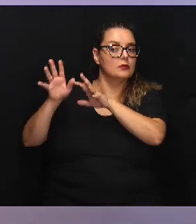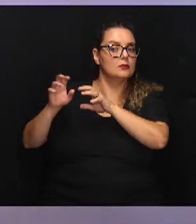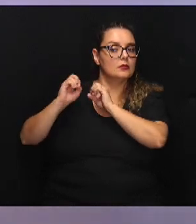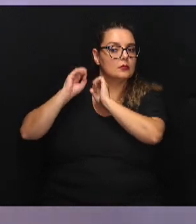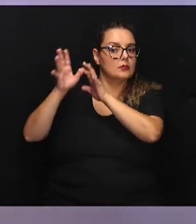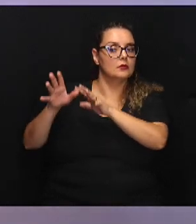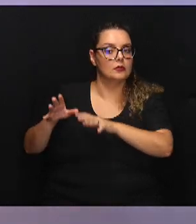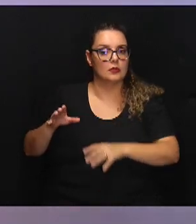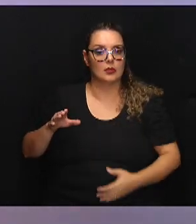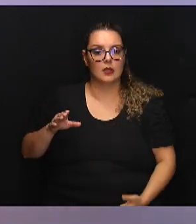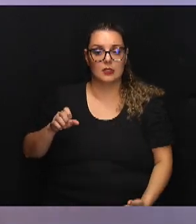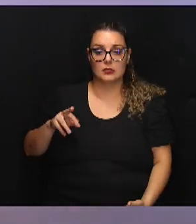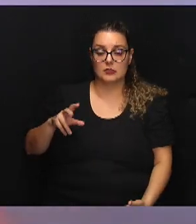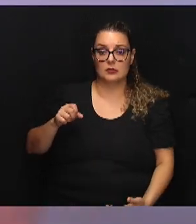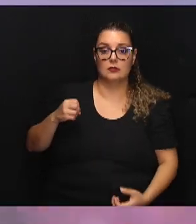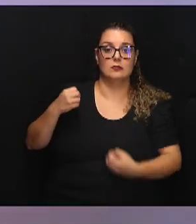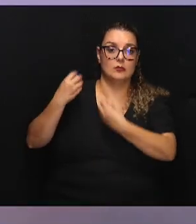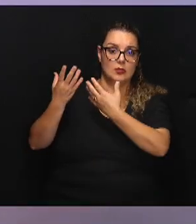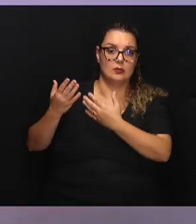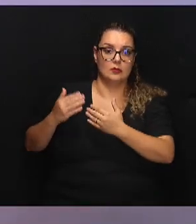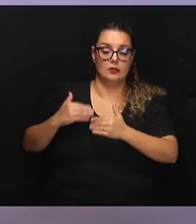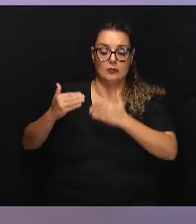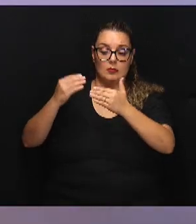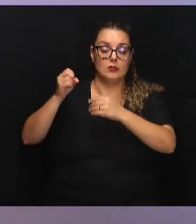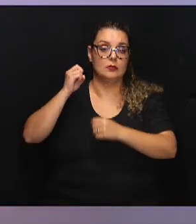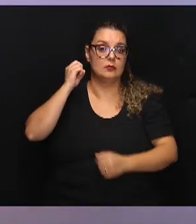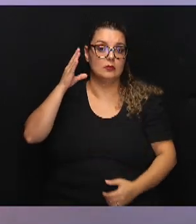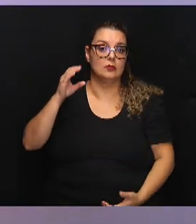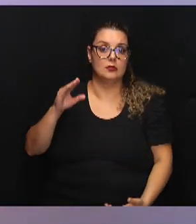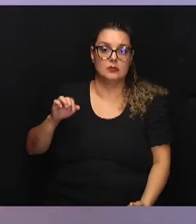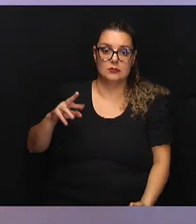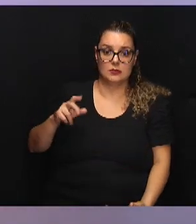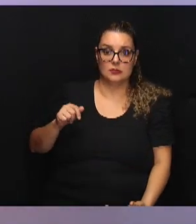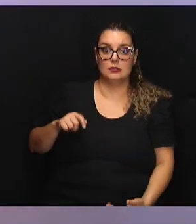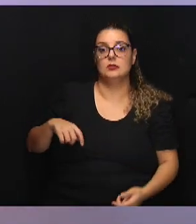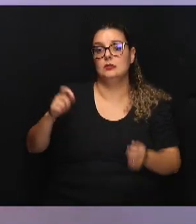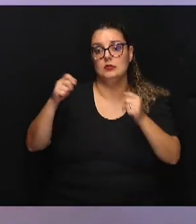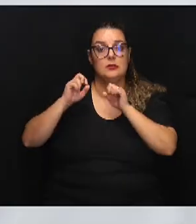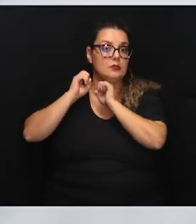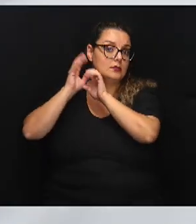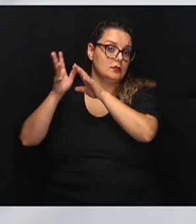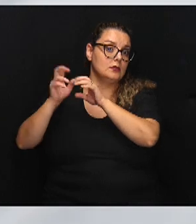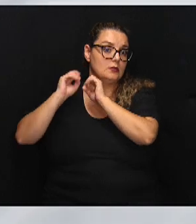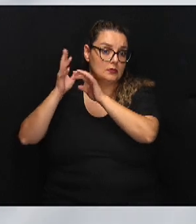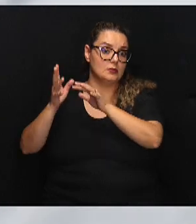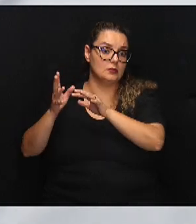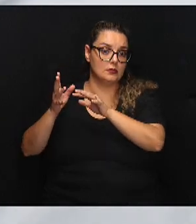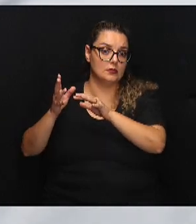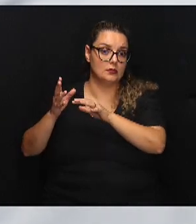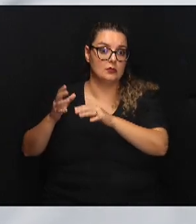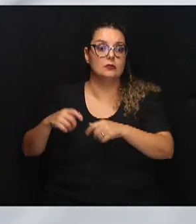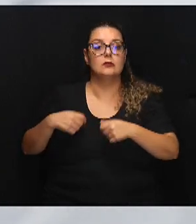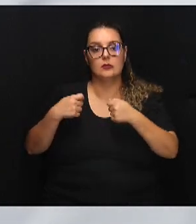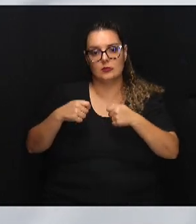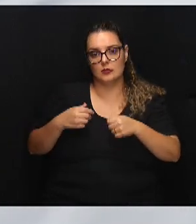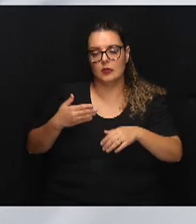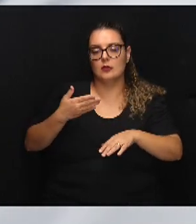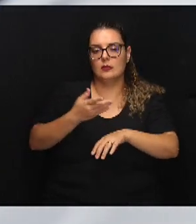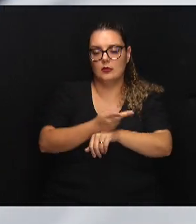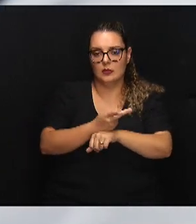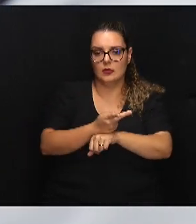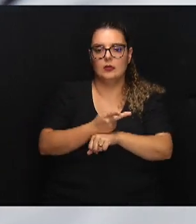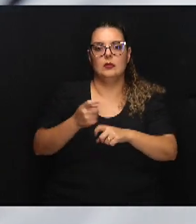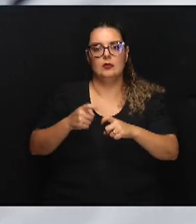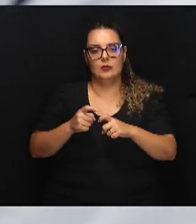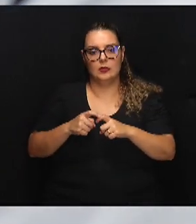cera. Quando o paciente produz muito mais cera do que ele é capaz de expulsar, de qualquer maneira ele vai precisar buscar o otorrino, porque